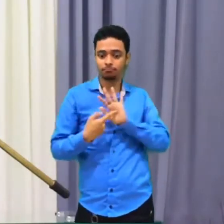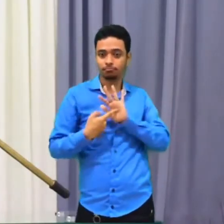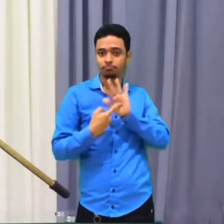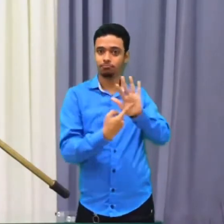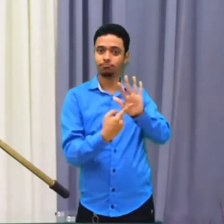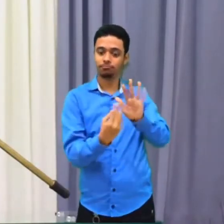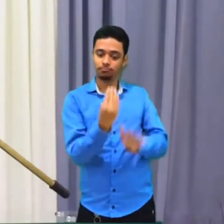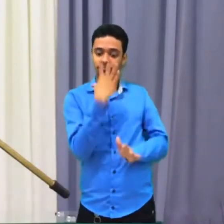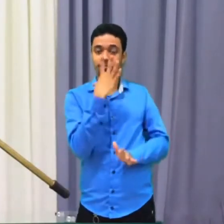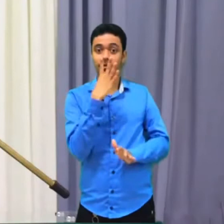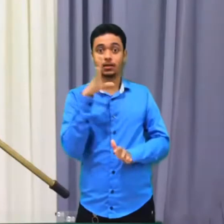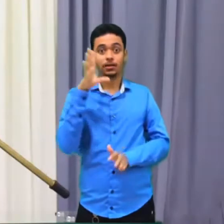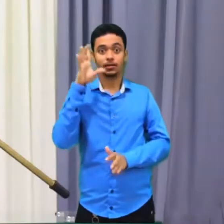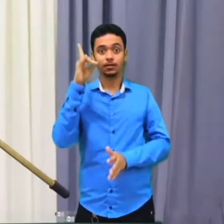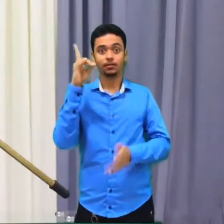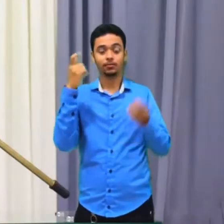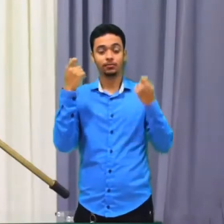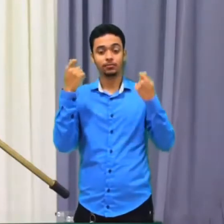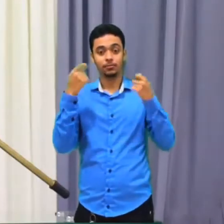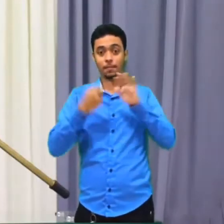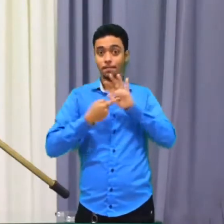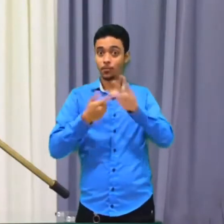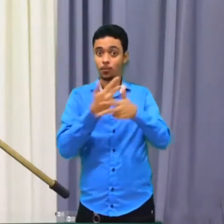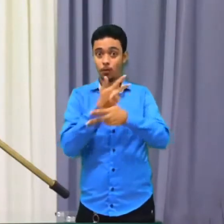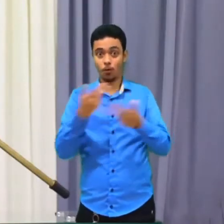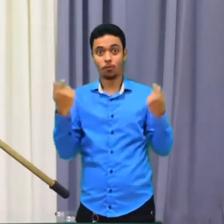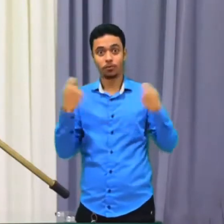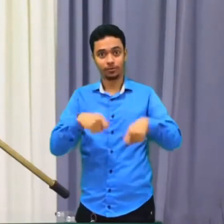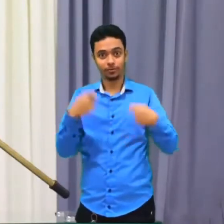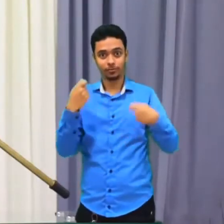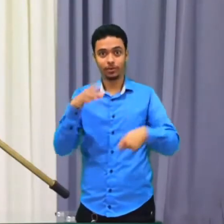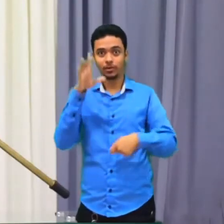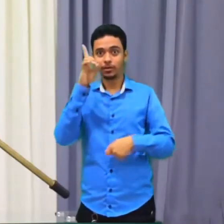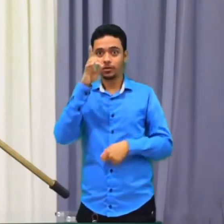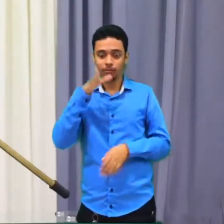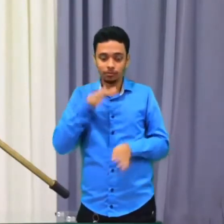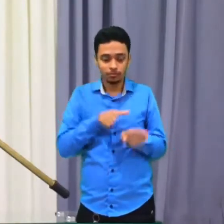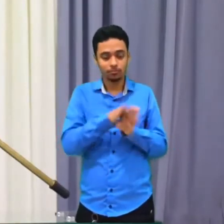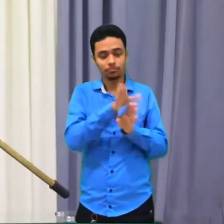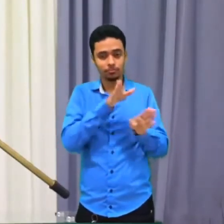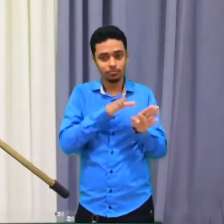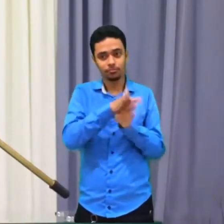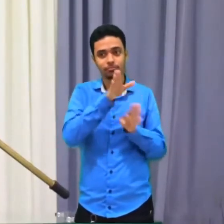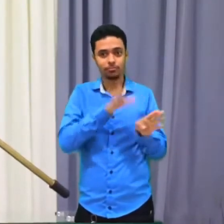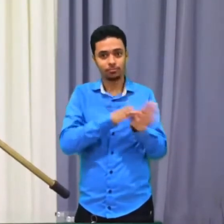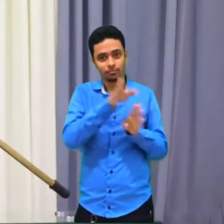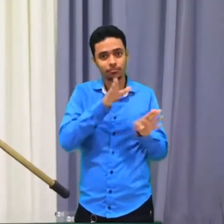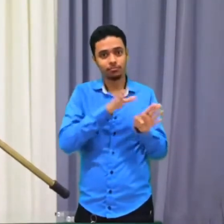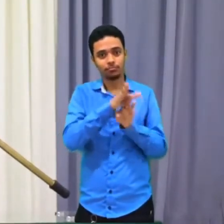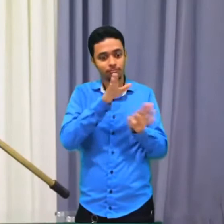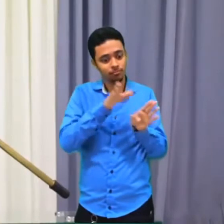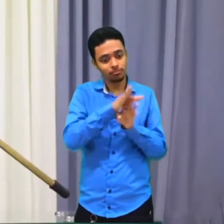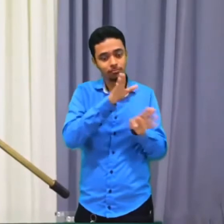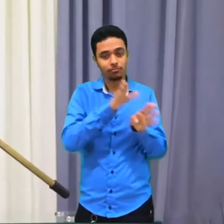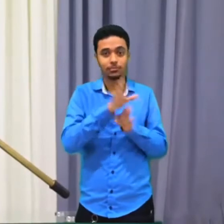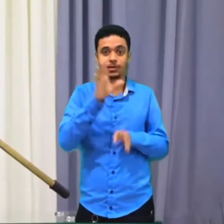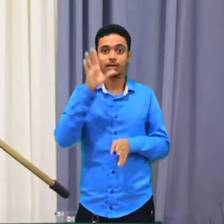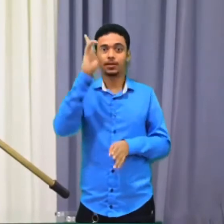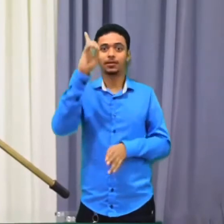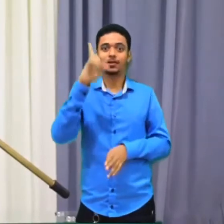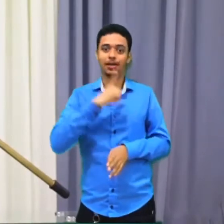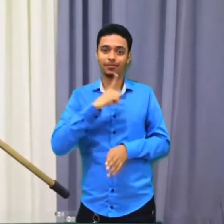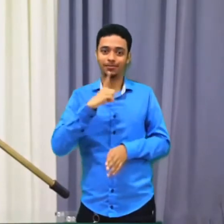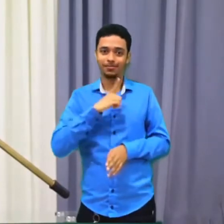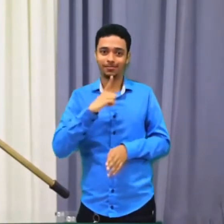o que é que precisa aquela pessoa. É Deus que vai orientando, é Deus que vai trabalhando, é Deus que tem a